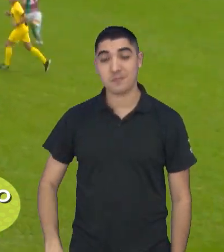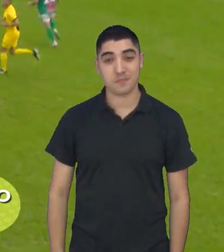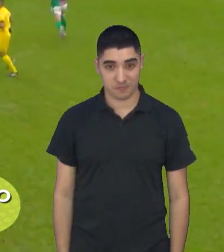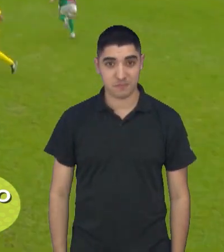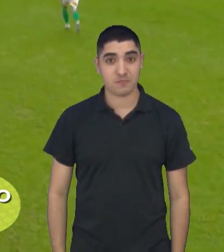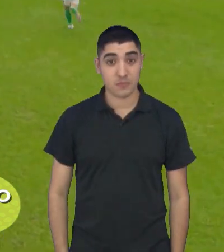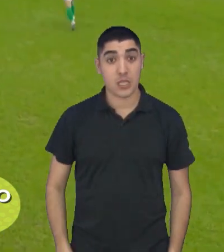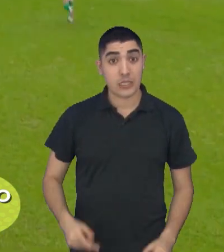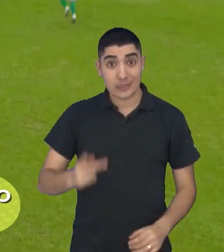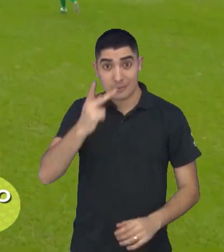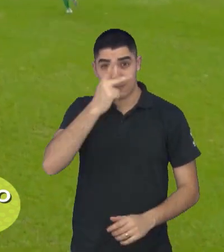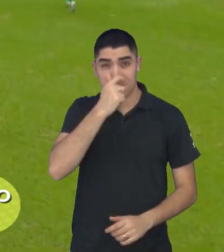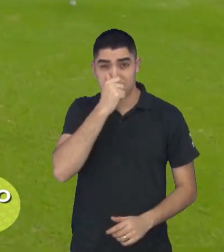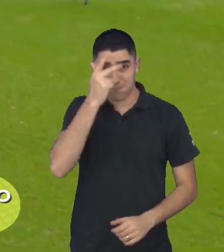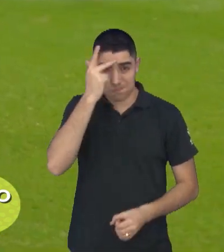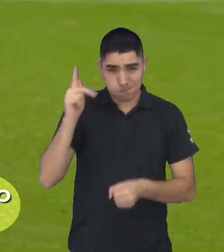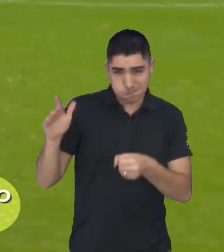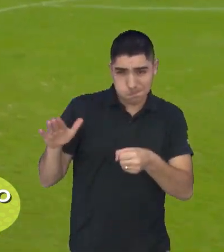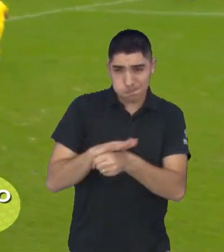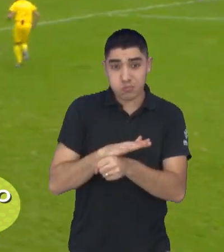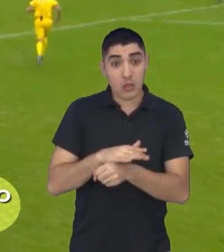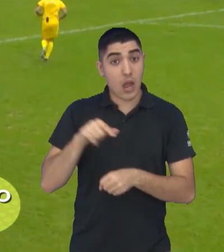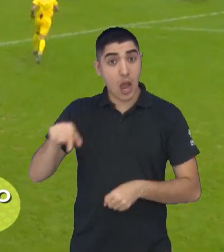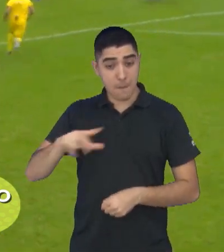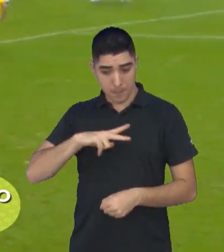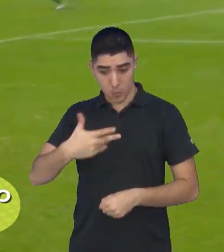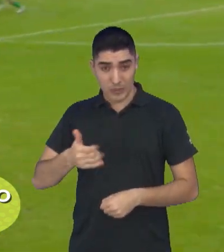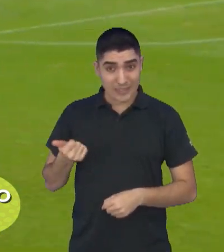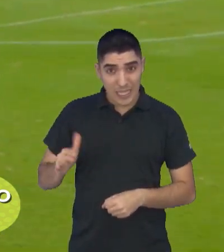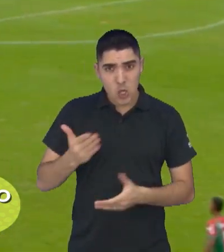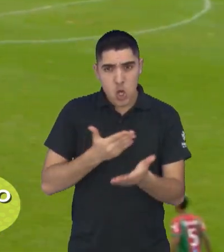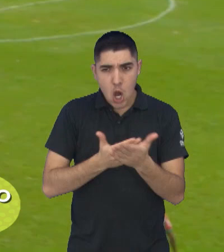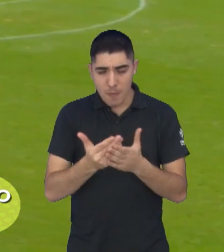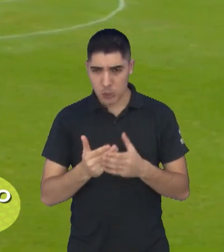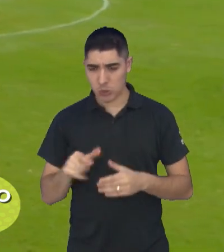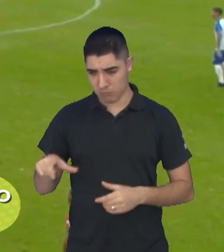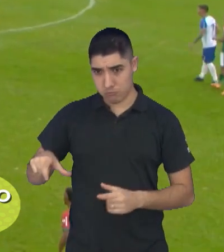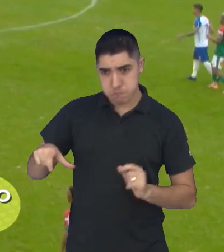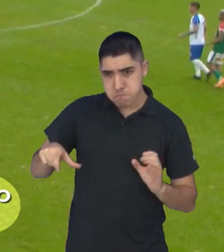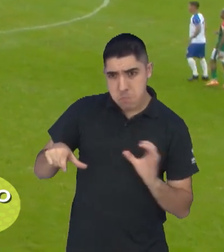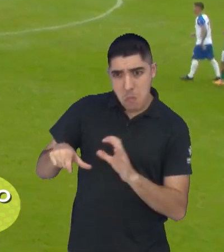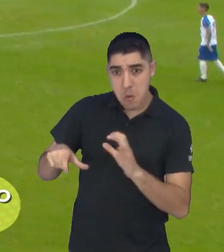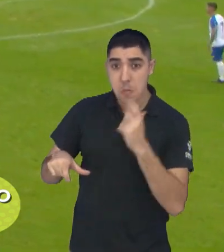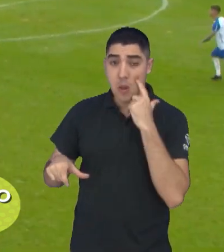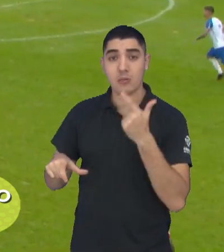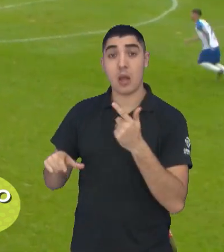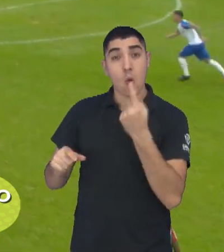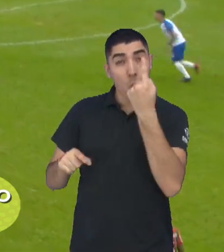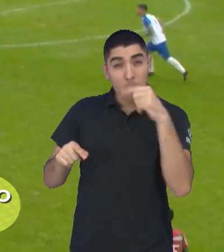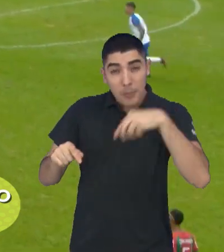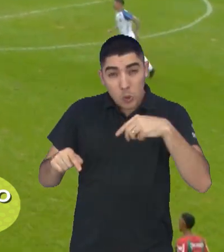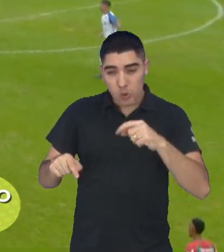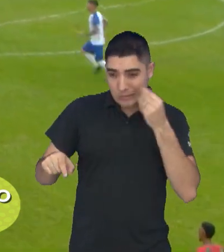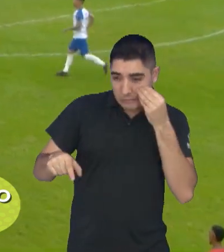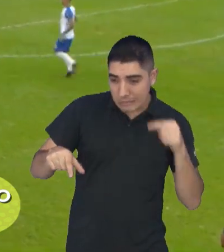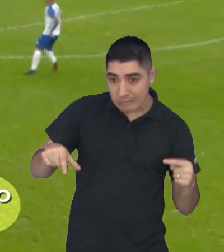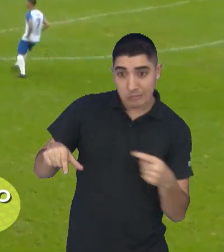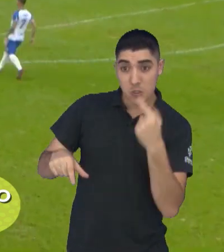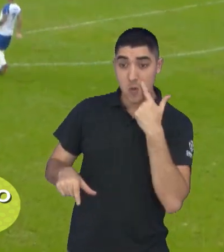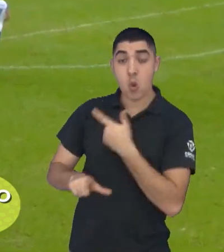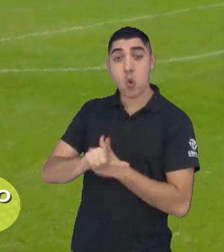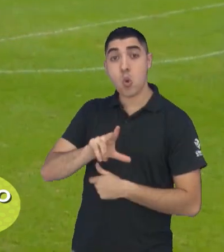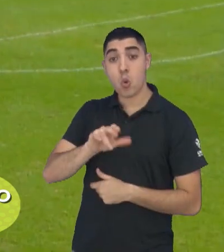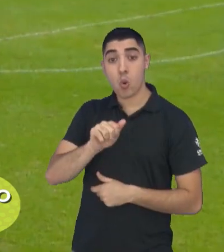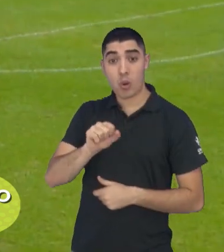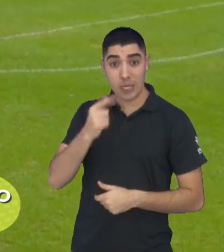Com o estádio lotado, a Briosa foi para cima e teve a primeira chance do jogo com menos de um minuto. Lucas Paraíba recebeu na